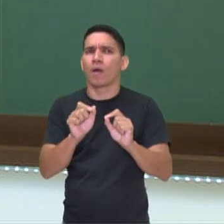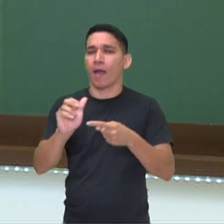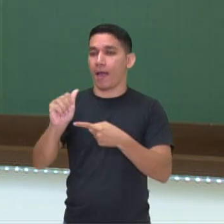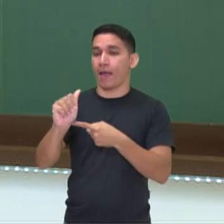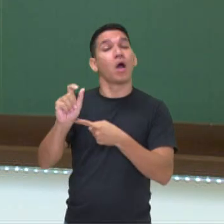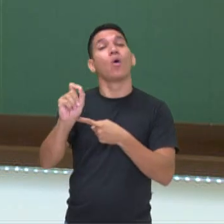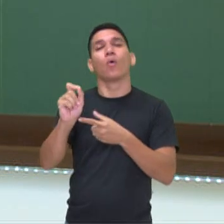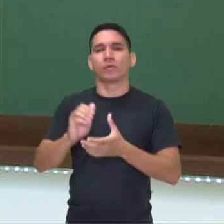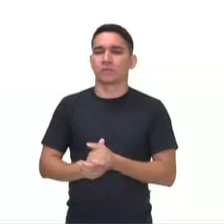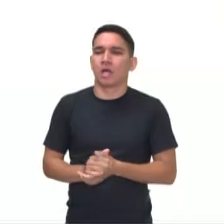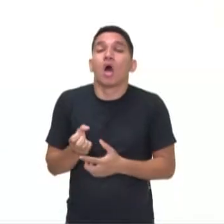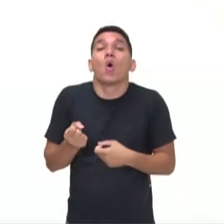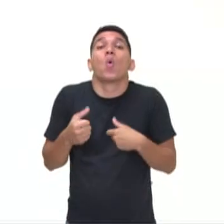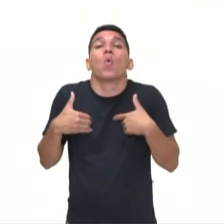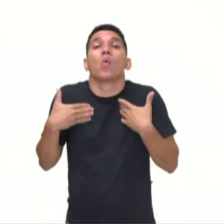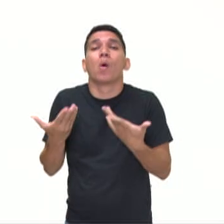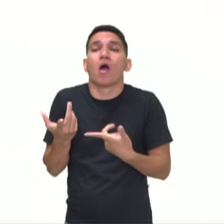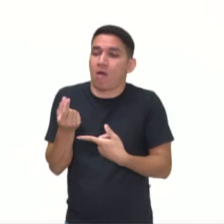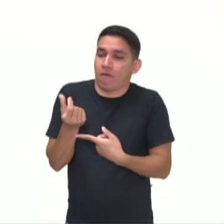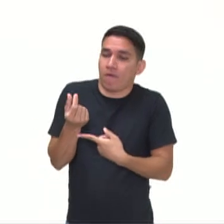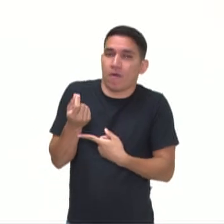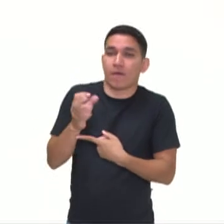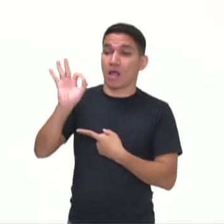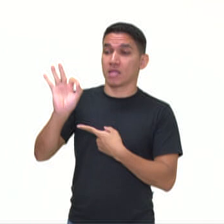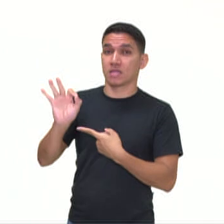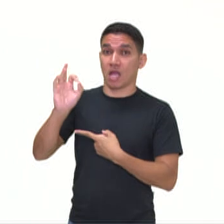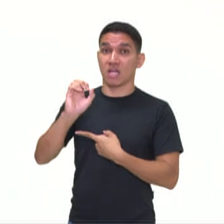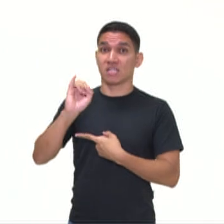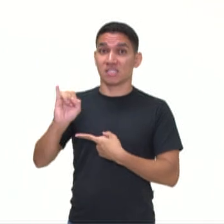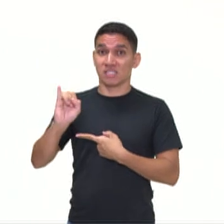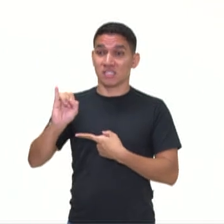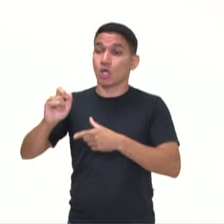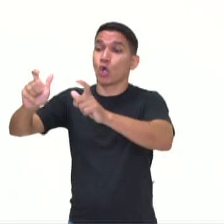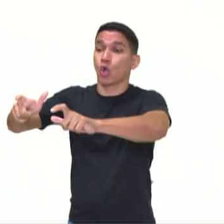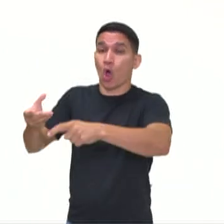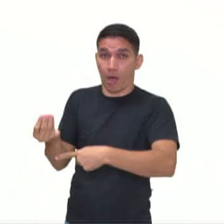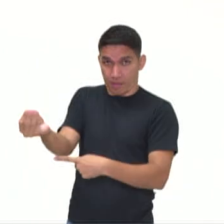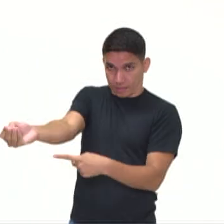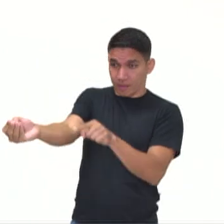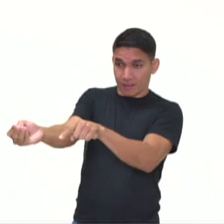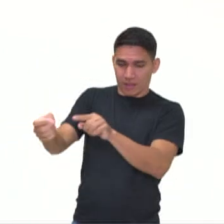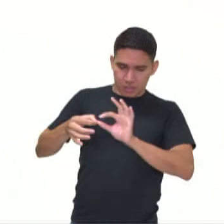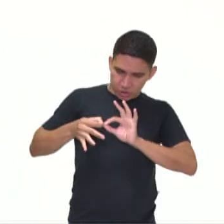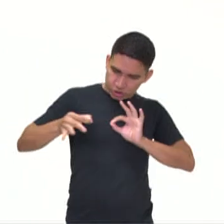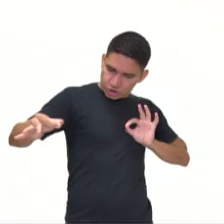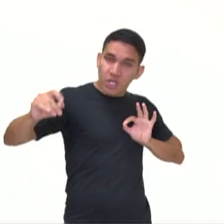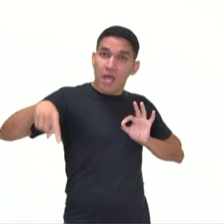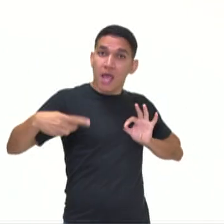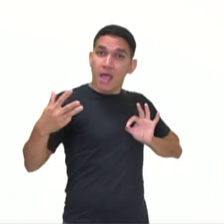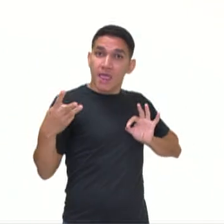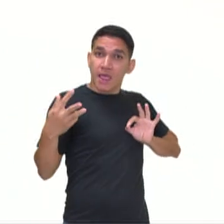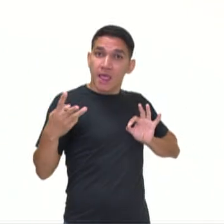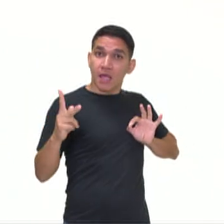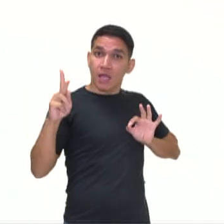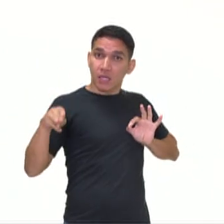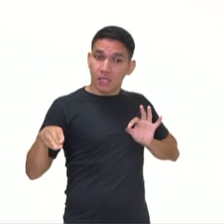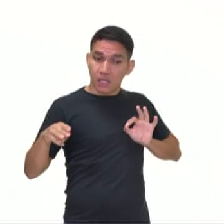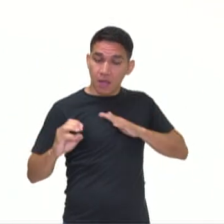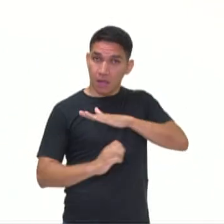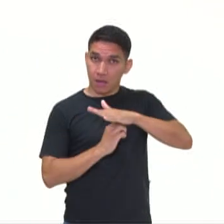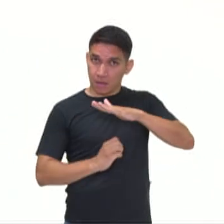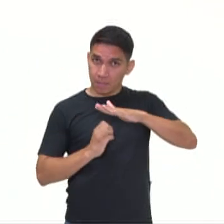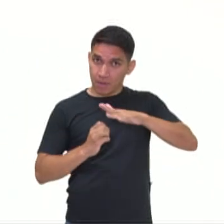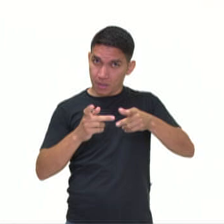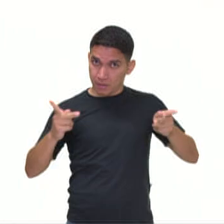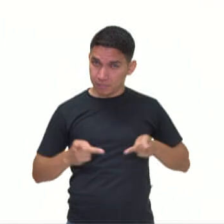Ó, qual será o valor da taxa se o local da entrega, né, for 13 quilômetros da pizzaria? Uma coisa que a gente